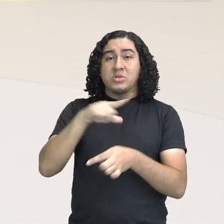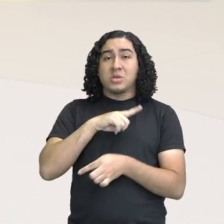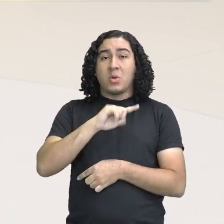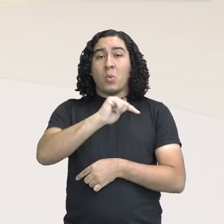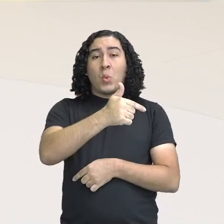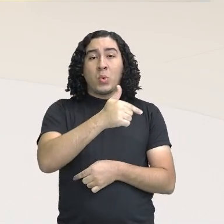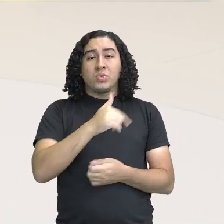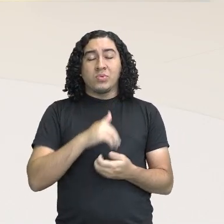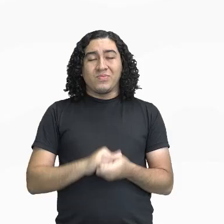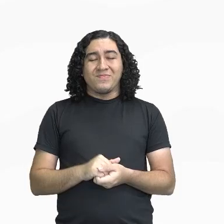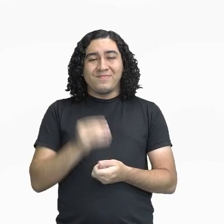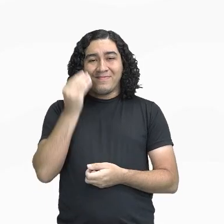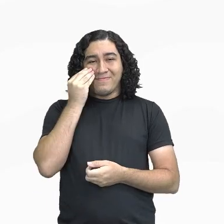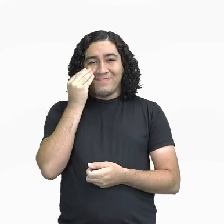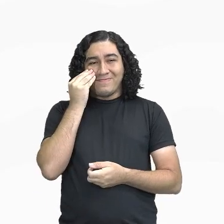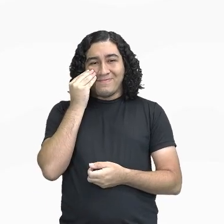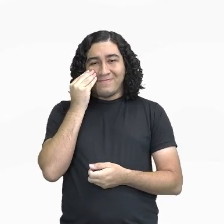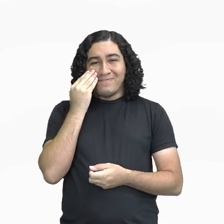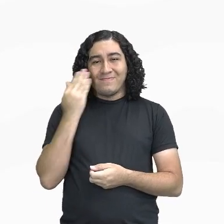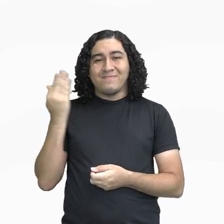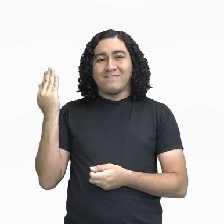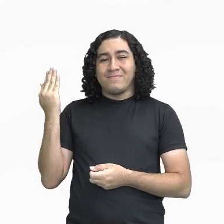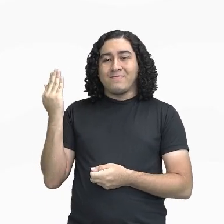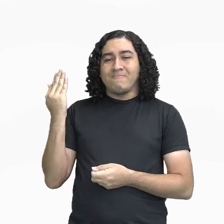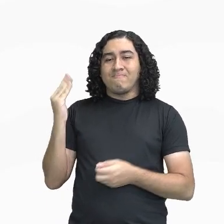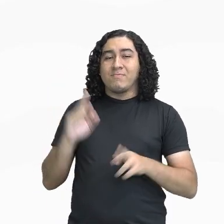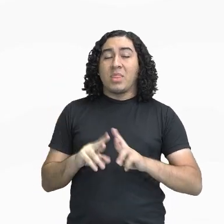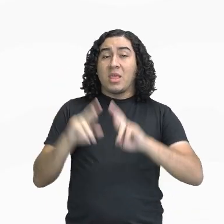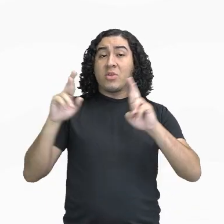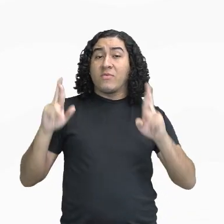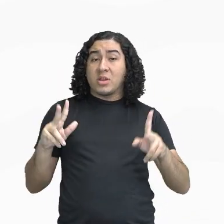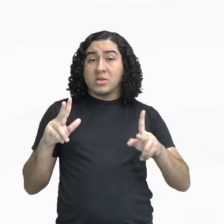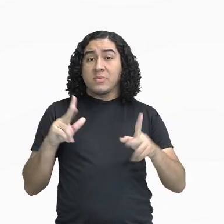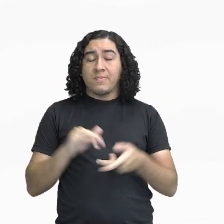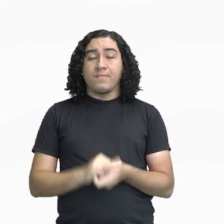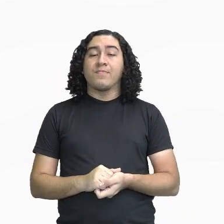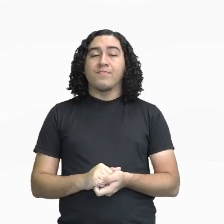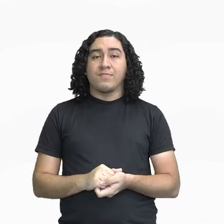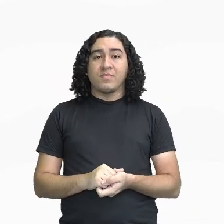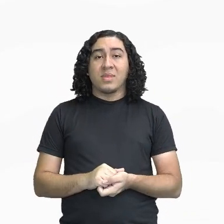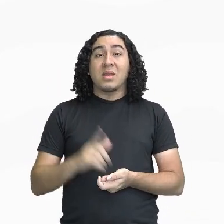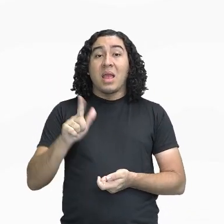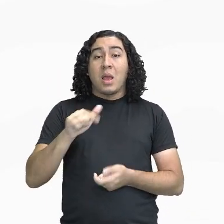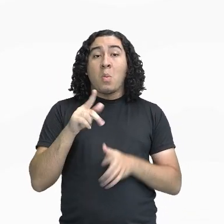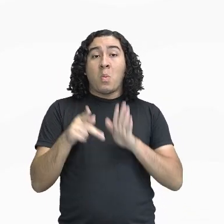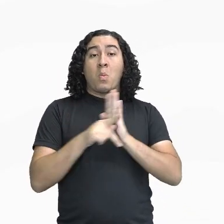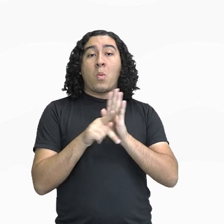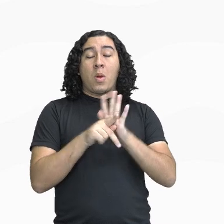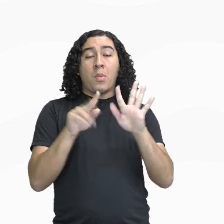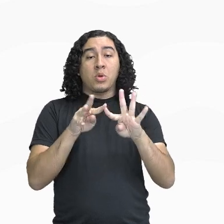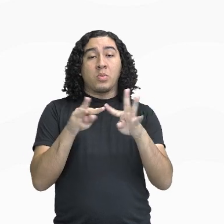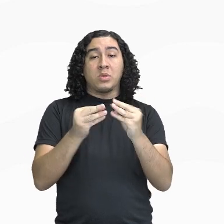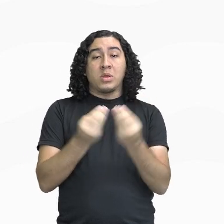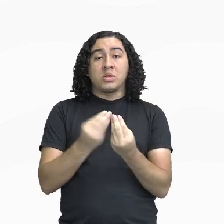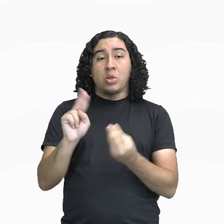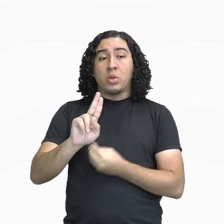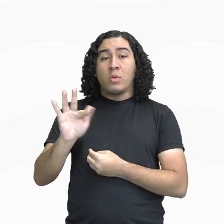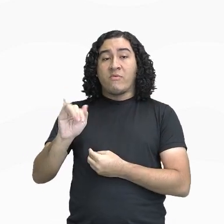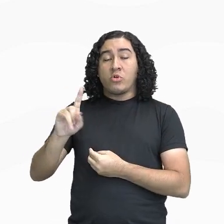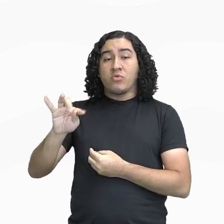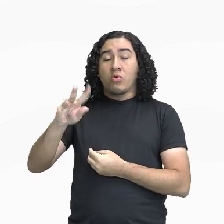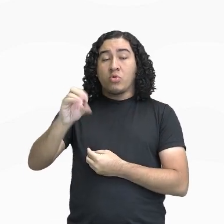ciclo do fósforo. Então, o ciclo do fósforo, ele descreve o movimento do fósforo através da